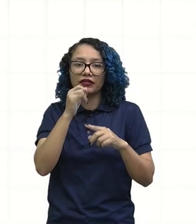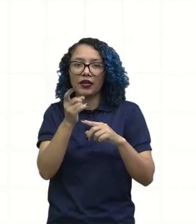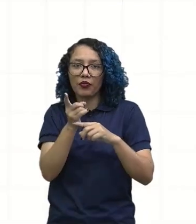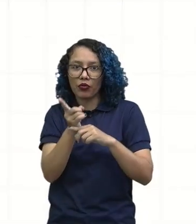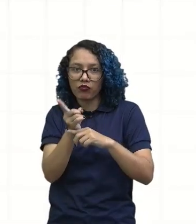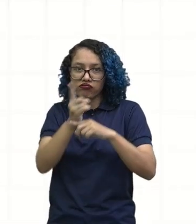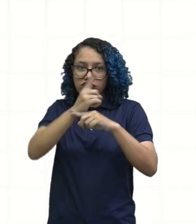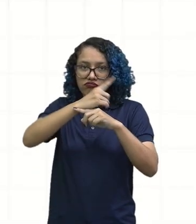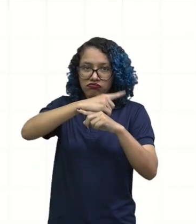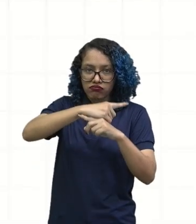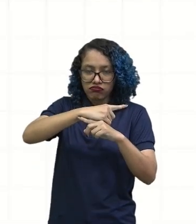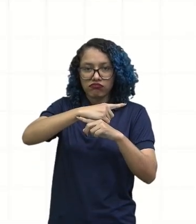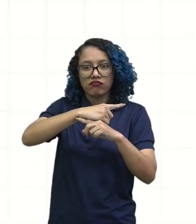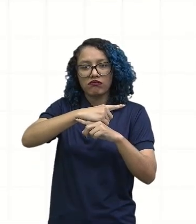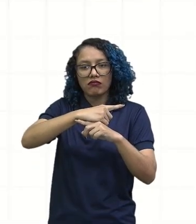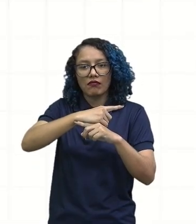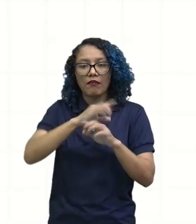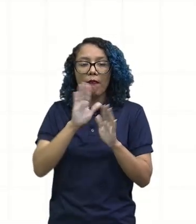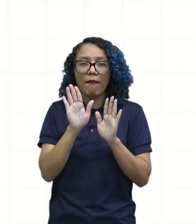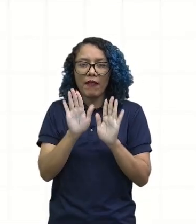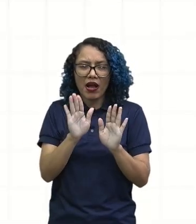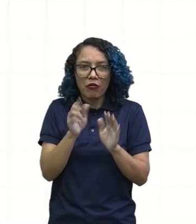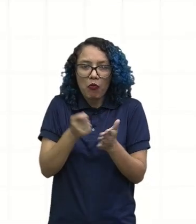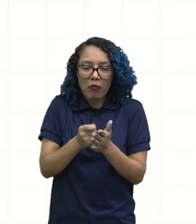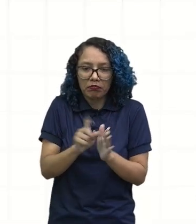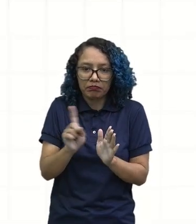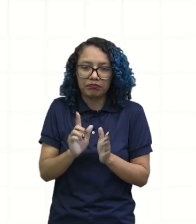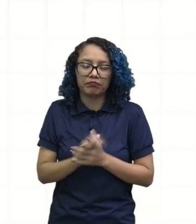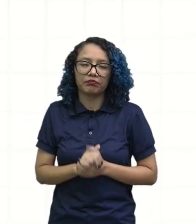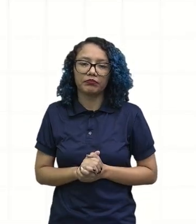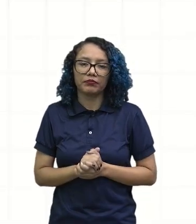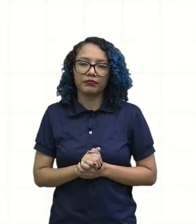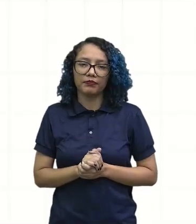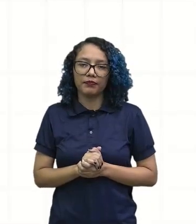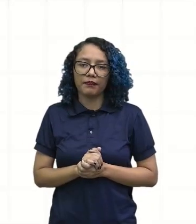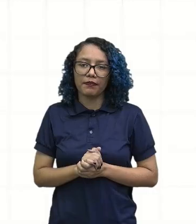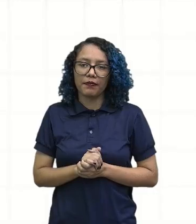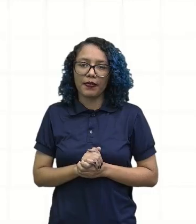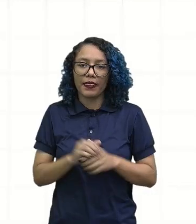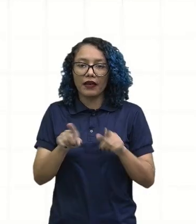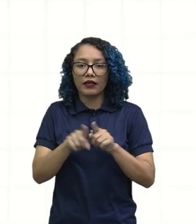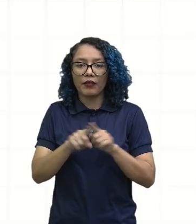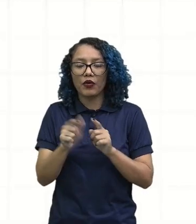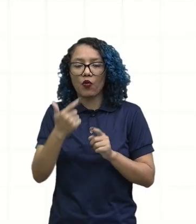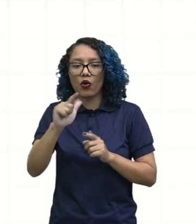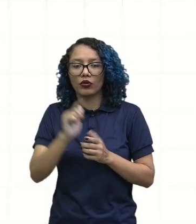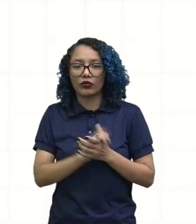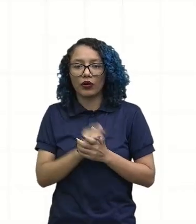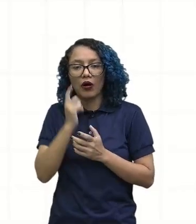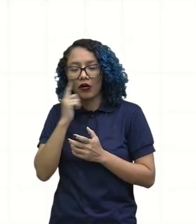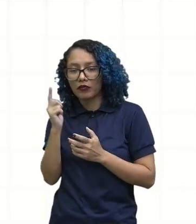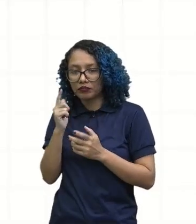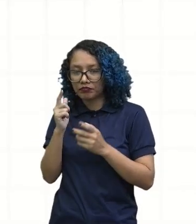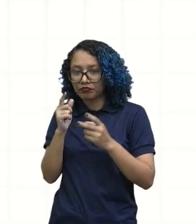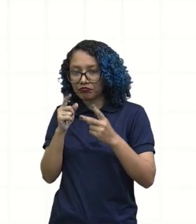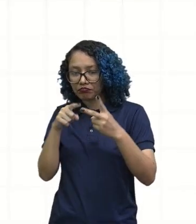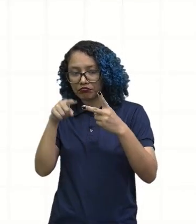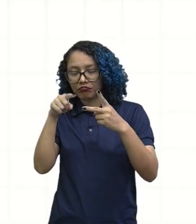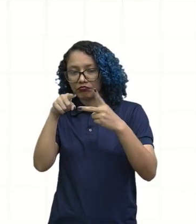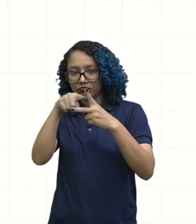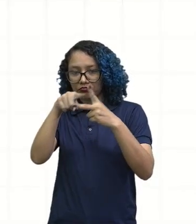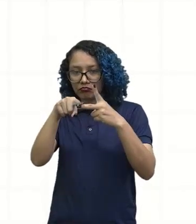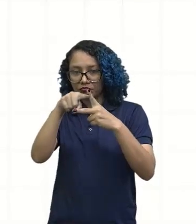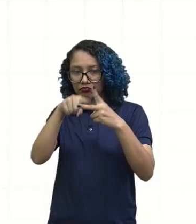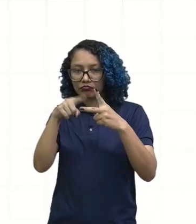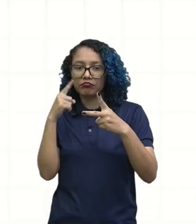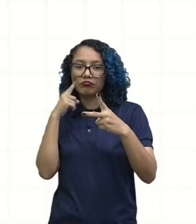anti-horário, tá? Mas não obrigatoriamente, tá legal? Olha, temos um ângulo aqui, ó, BAC, ó, e esse